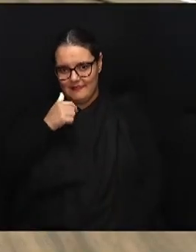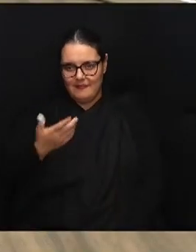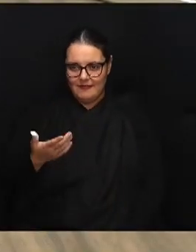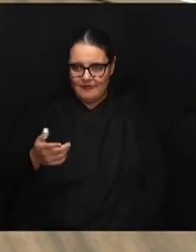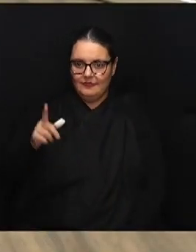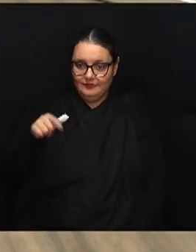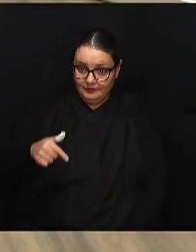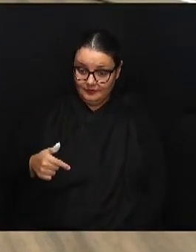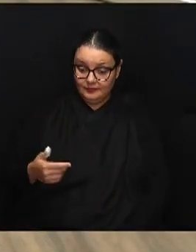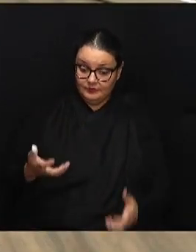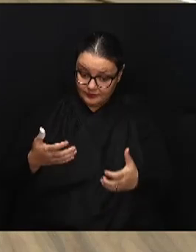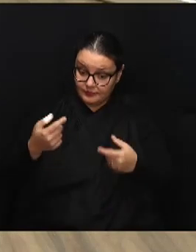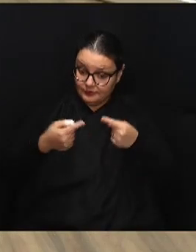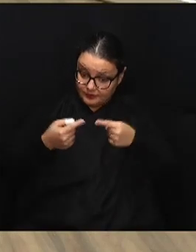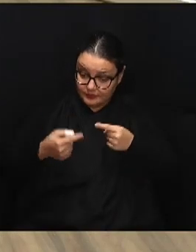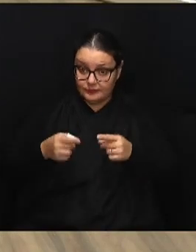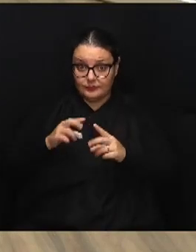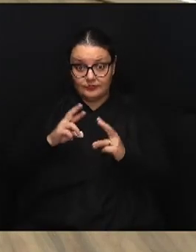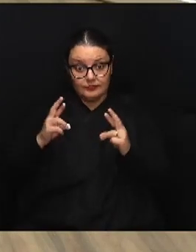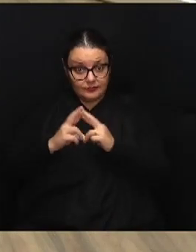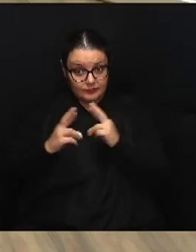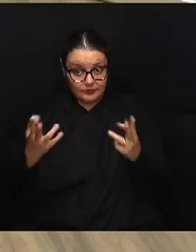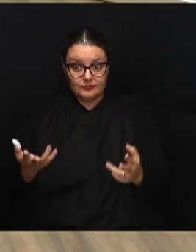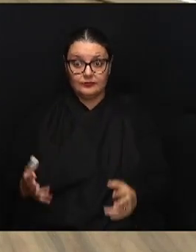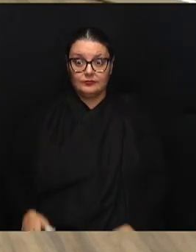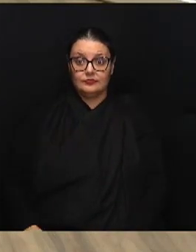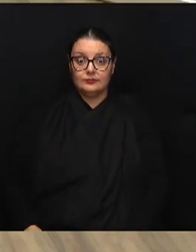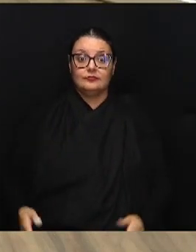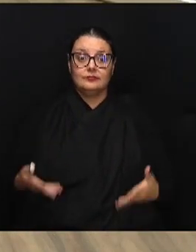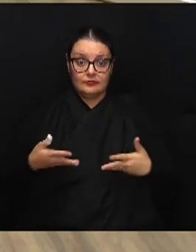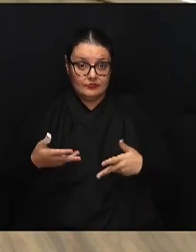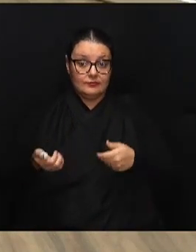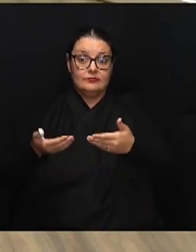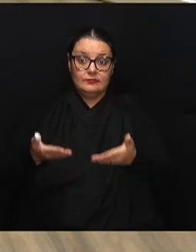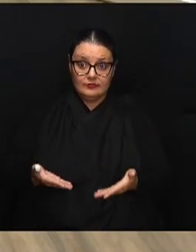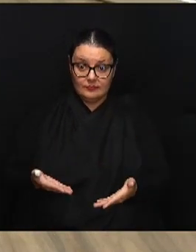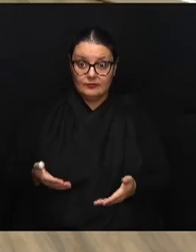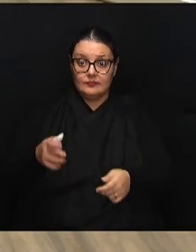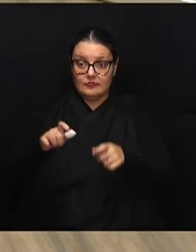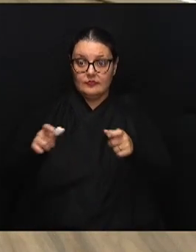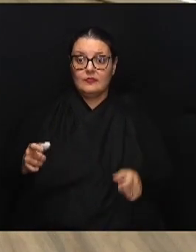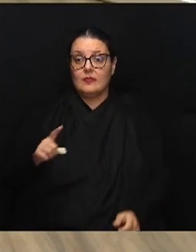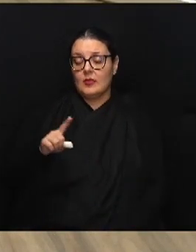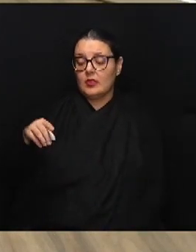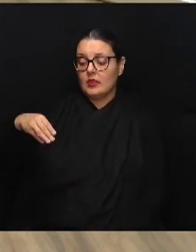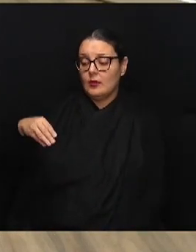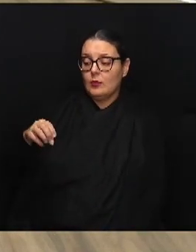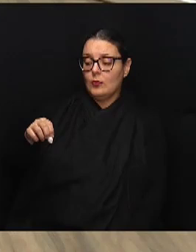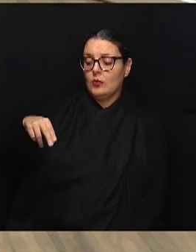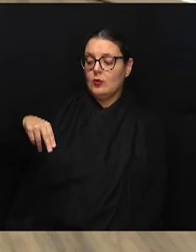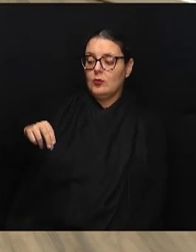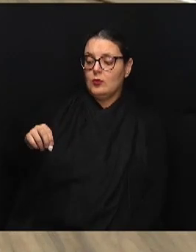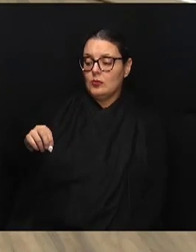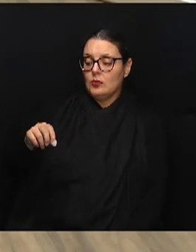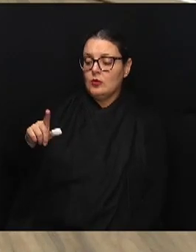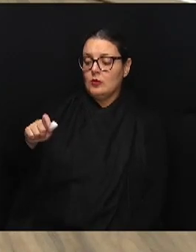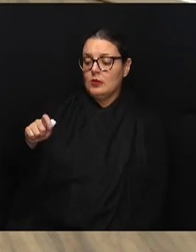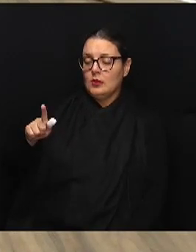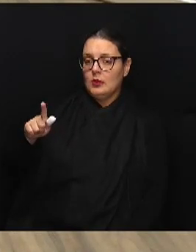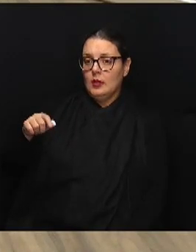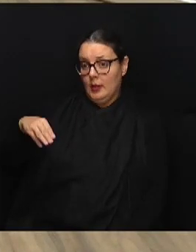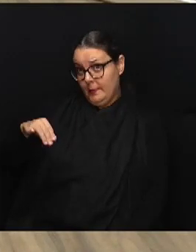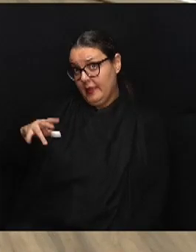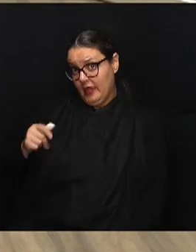que querem discutir a relação, né? E o convite é esse, né? As pessoas falam, não monogamia, você vai ter várias parcerias,